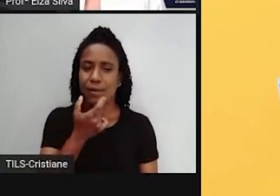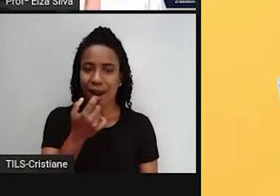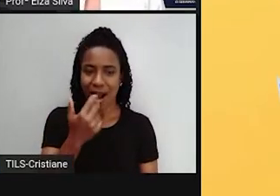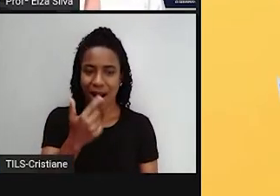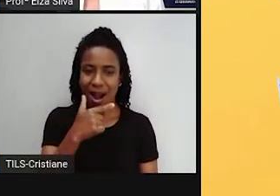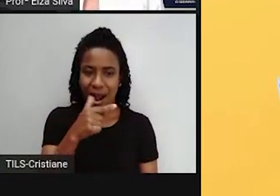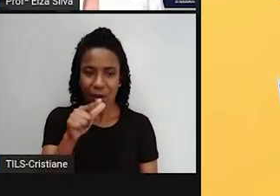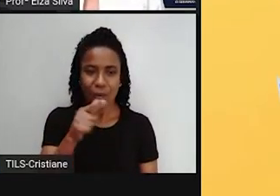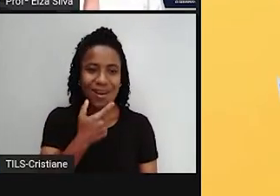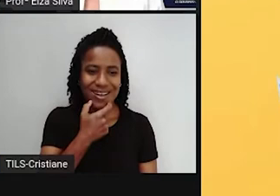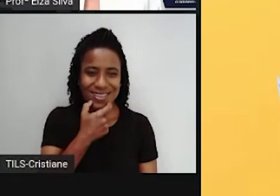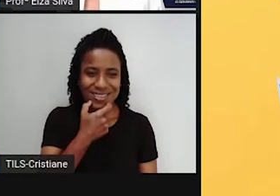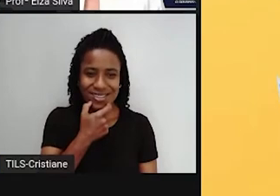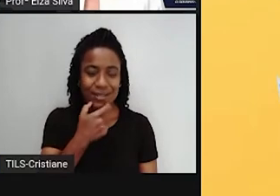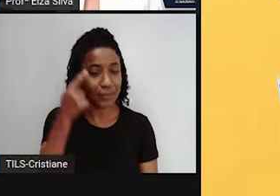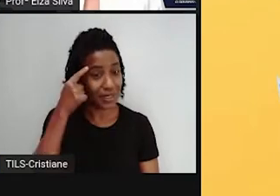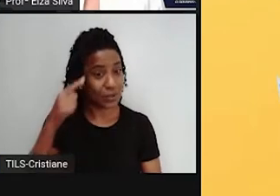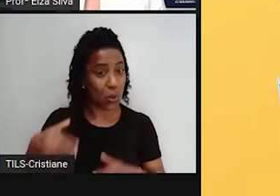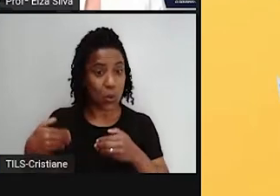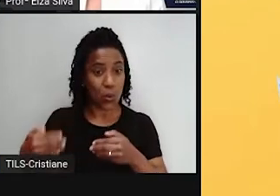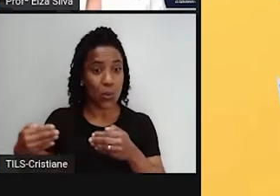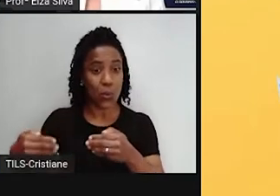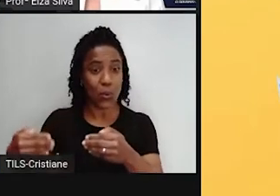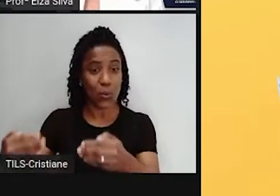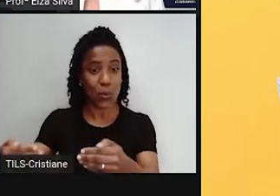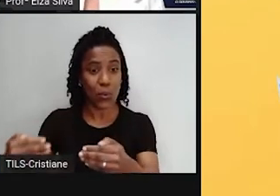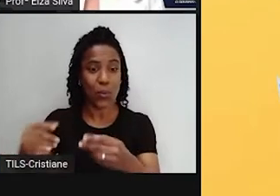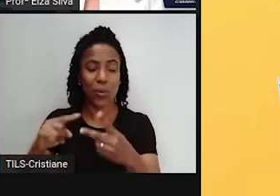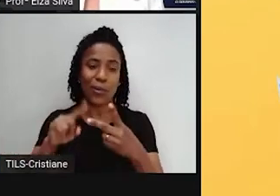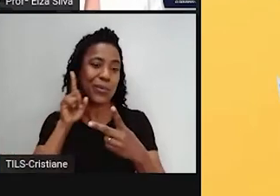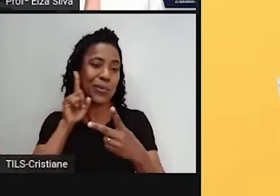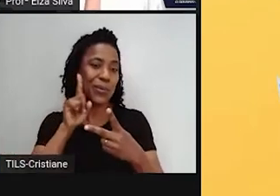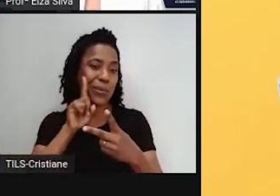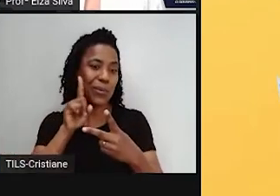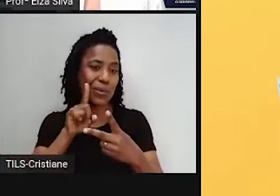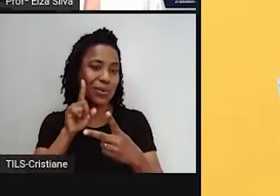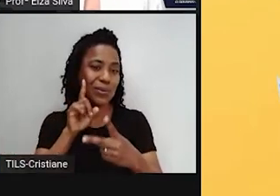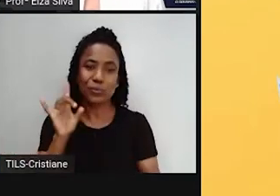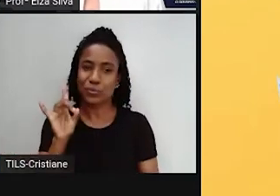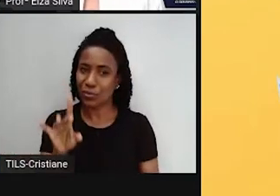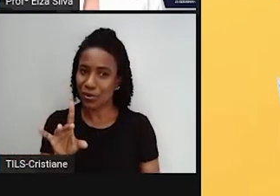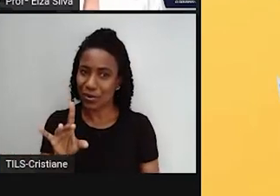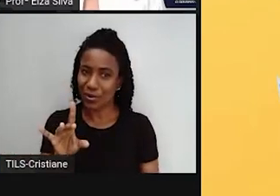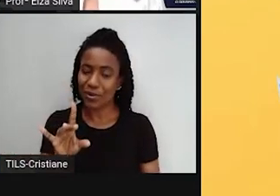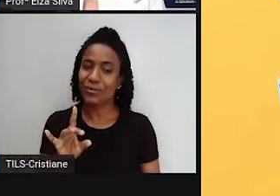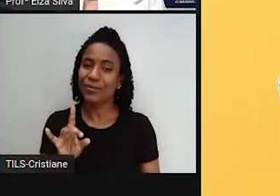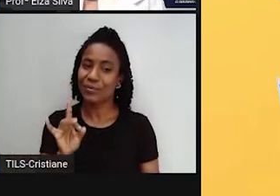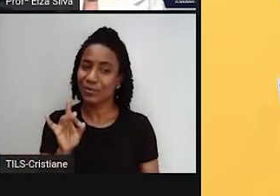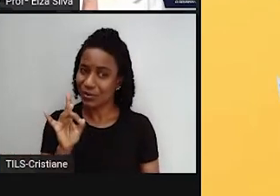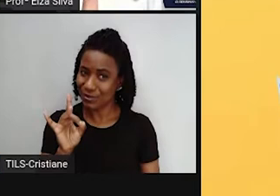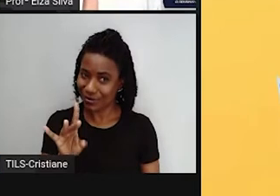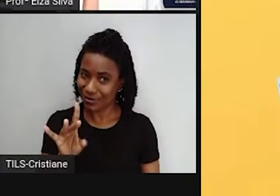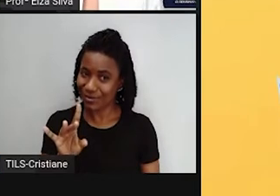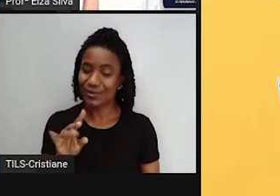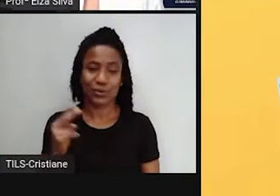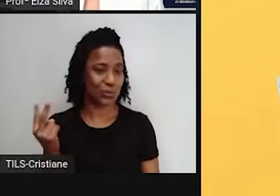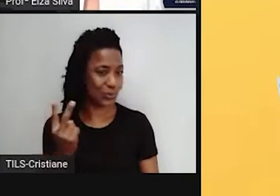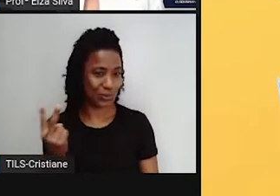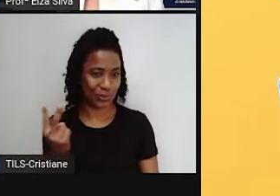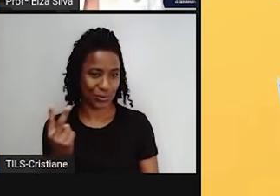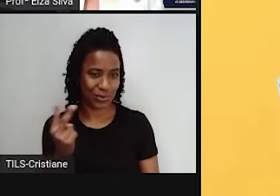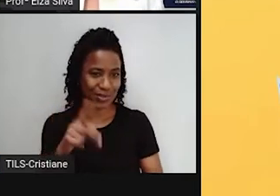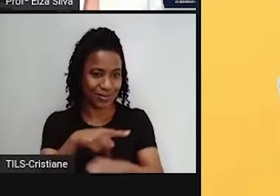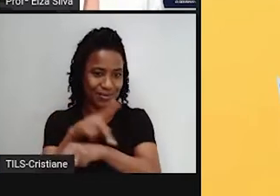Unidos e ao Reino Unido, não é verdade? Mas não é somente. Ou melhor, não são somente esses